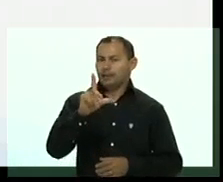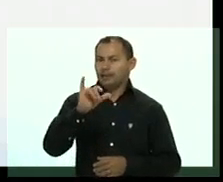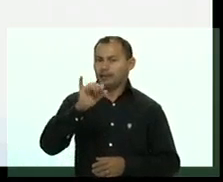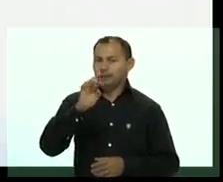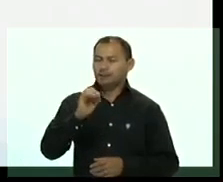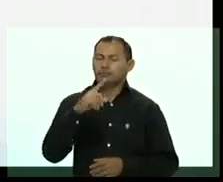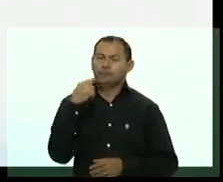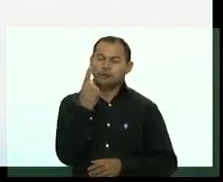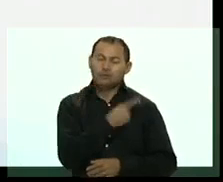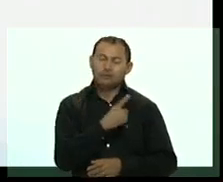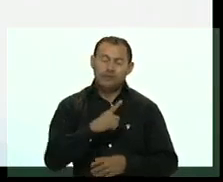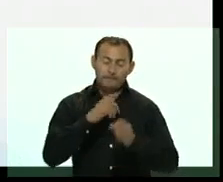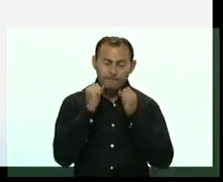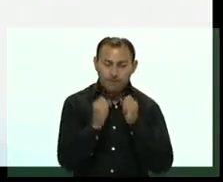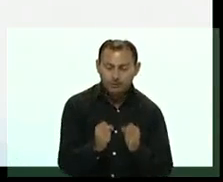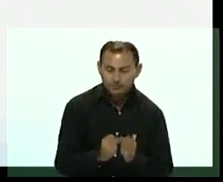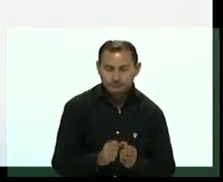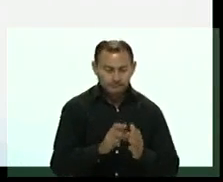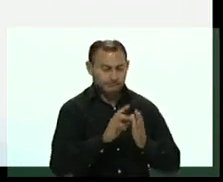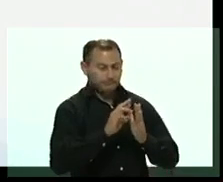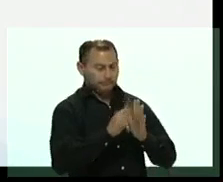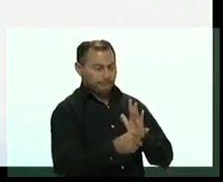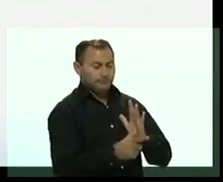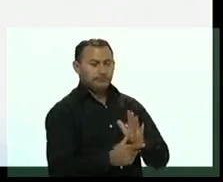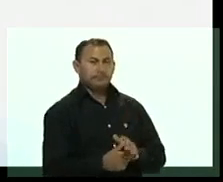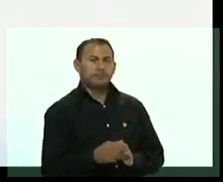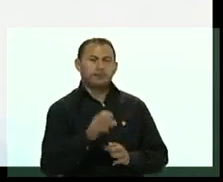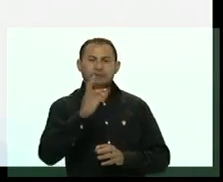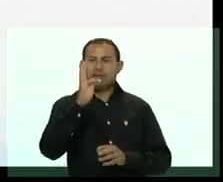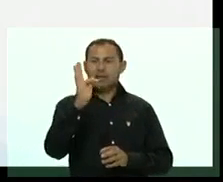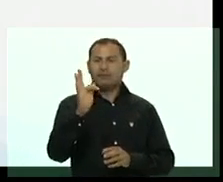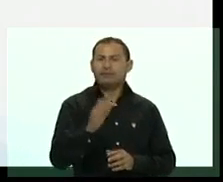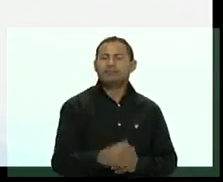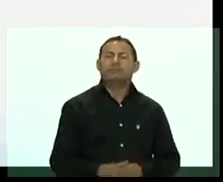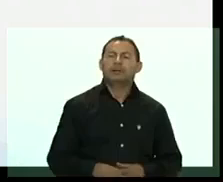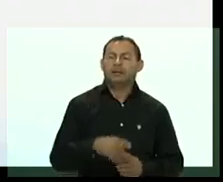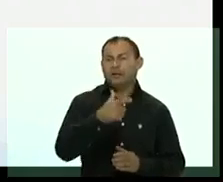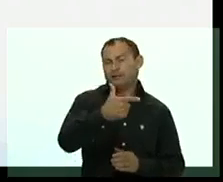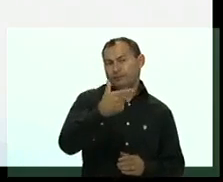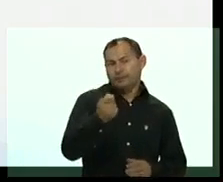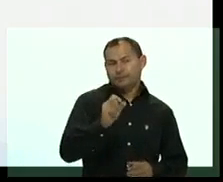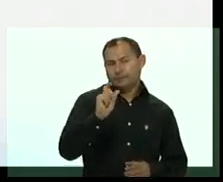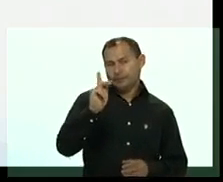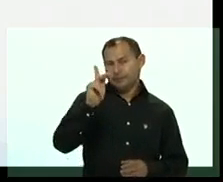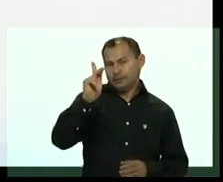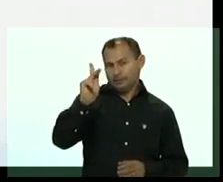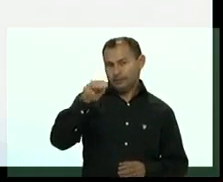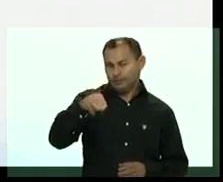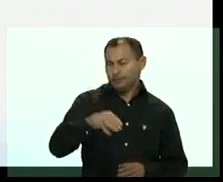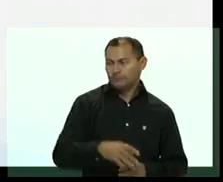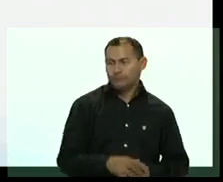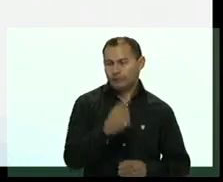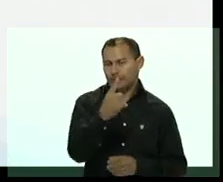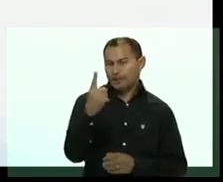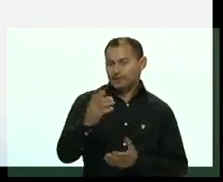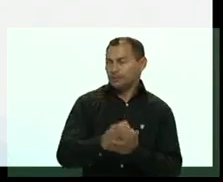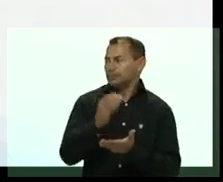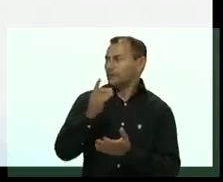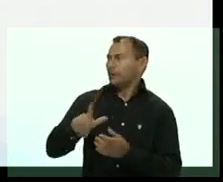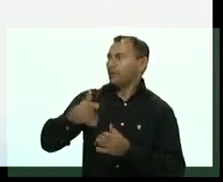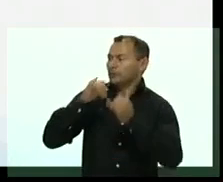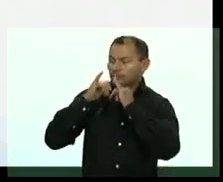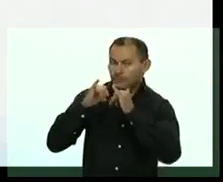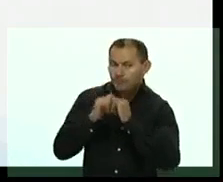aqui nós podemos dizer que a derivada desse F é 20 km por litro. Outra informação que nós